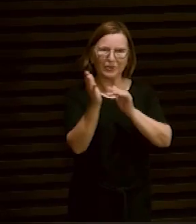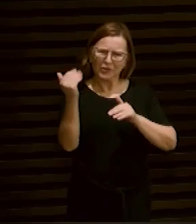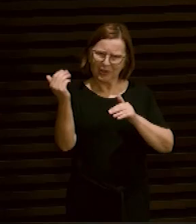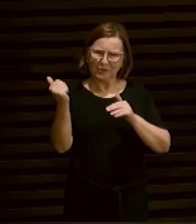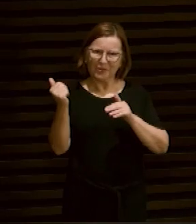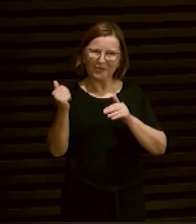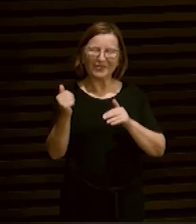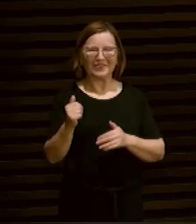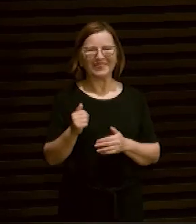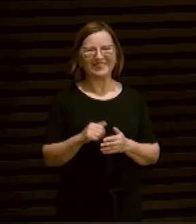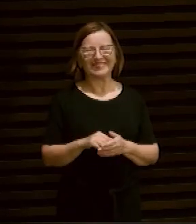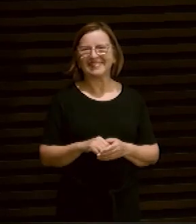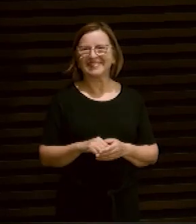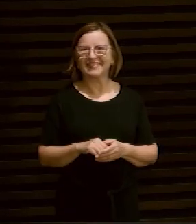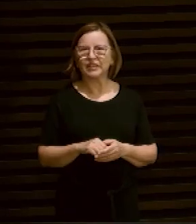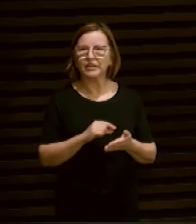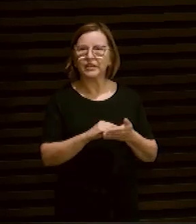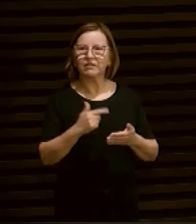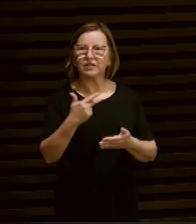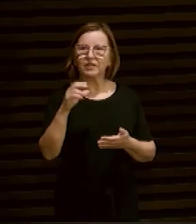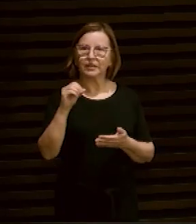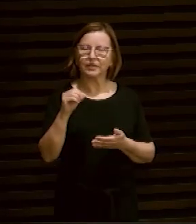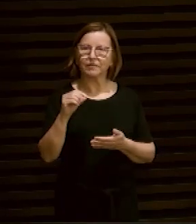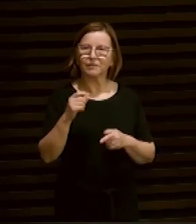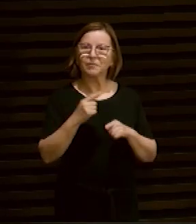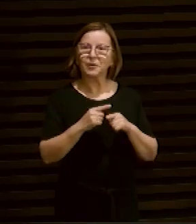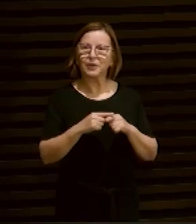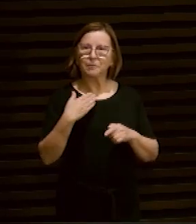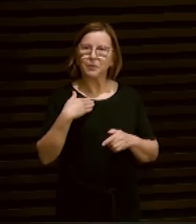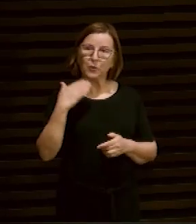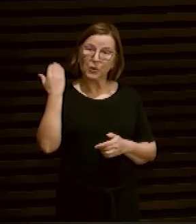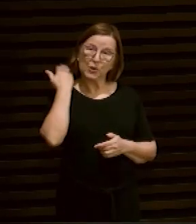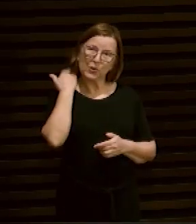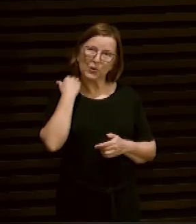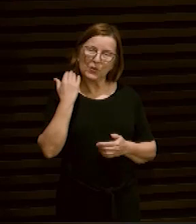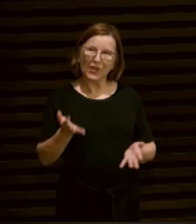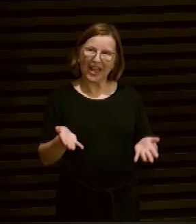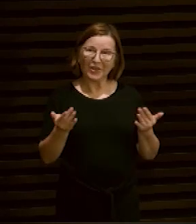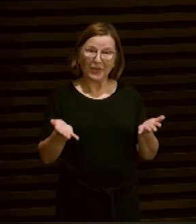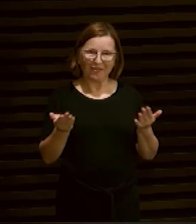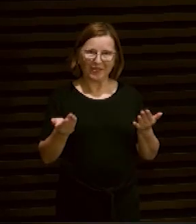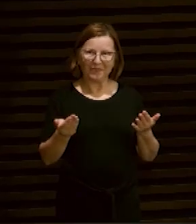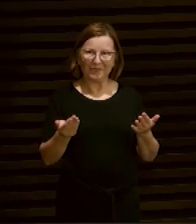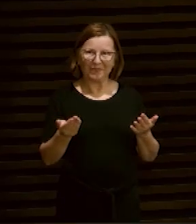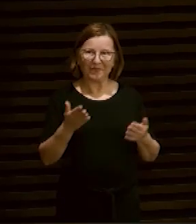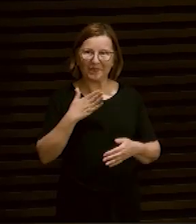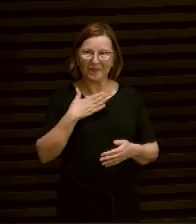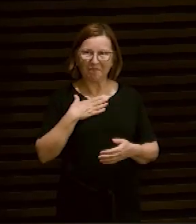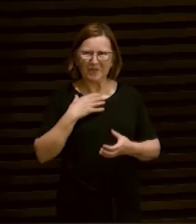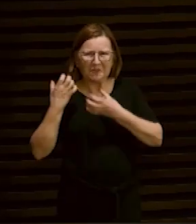eu vou dar descanso. E o verso 30, porque é suave e o